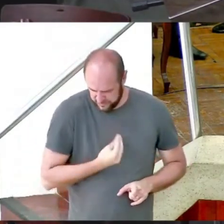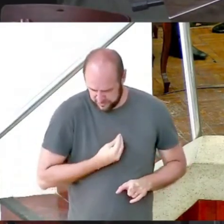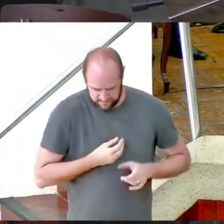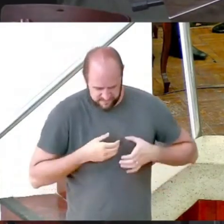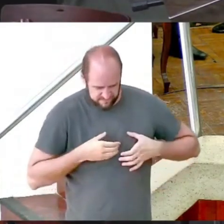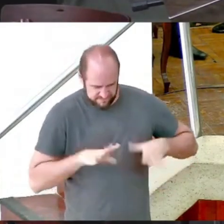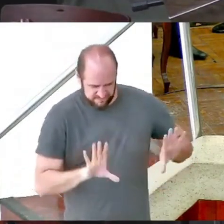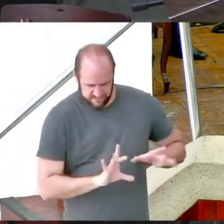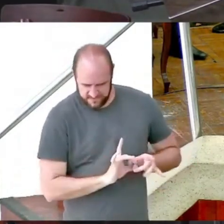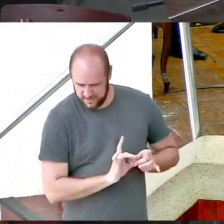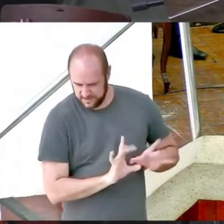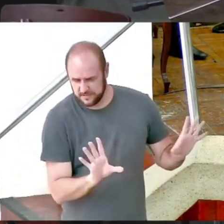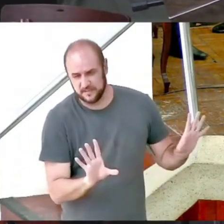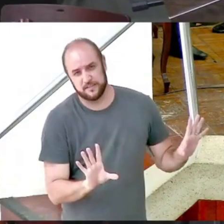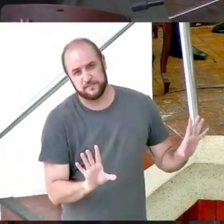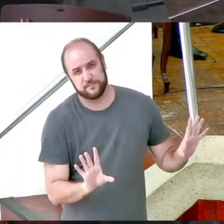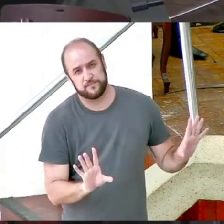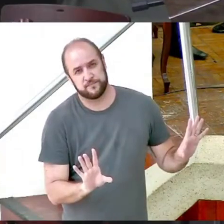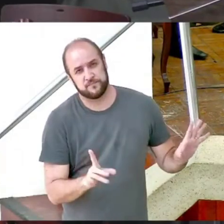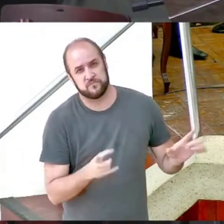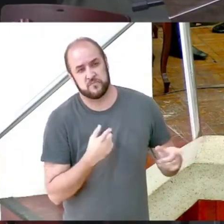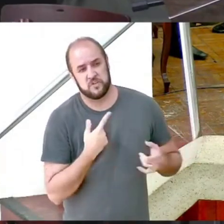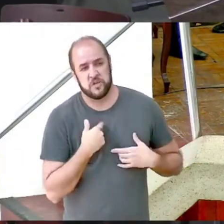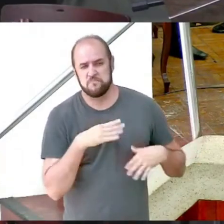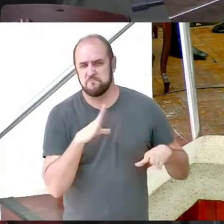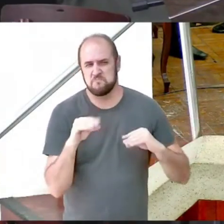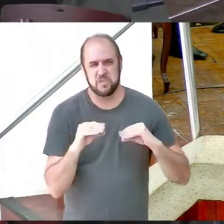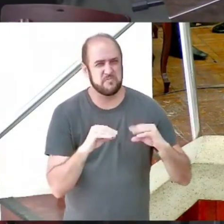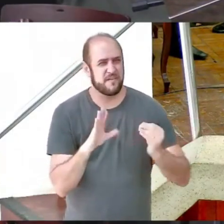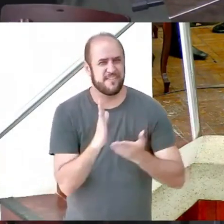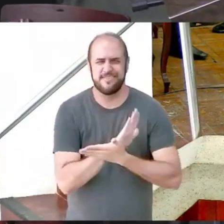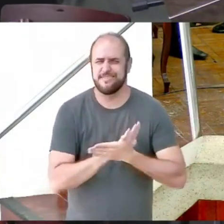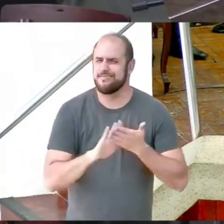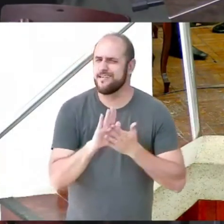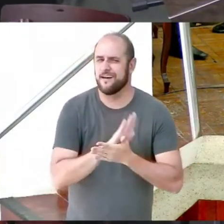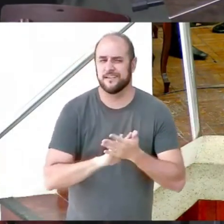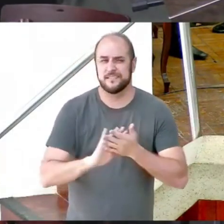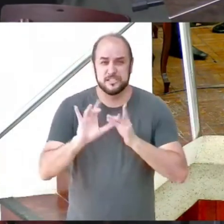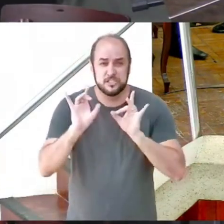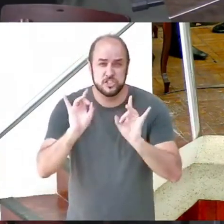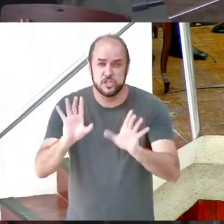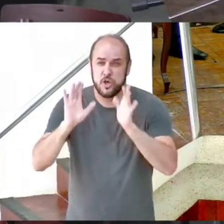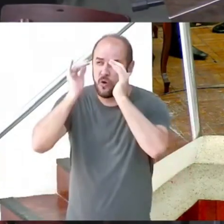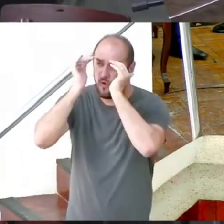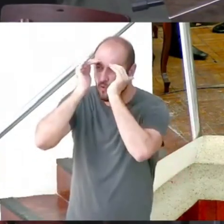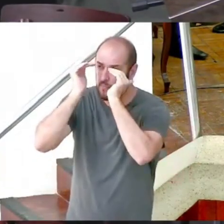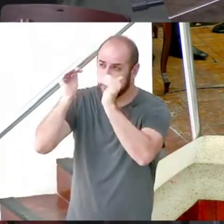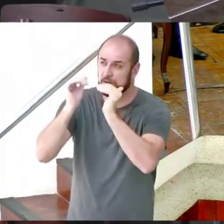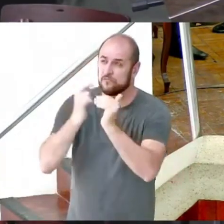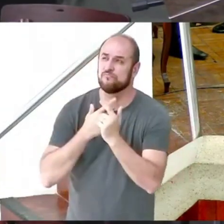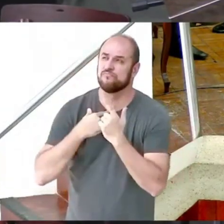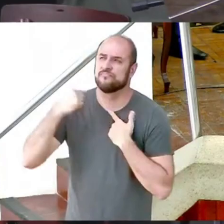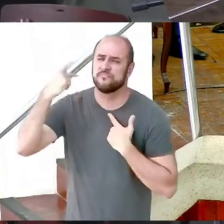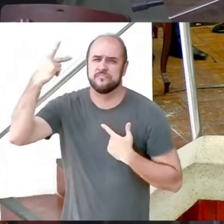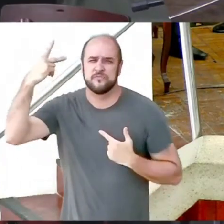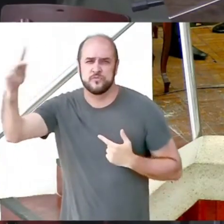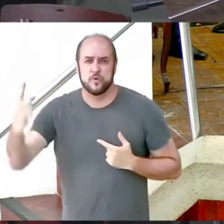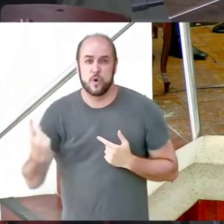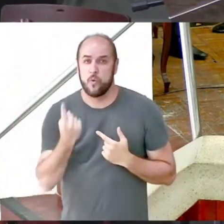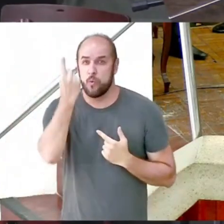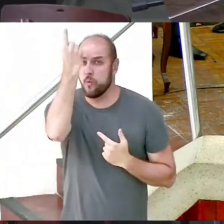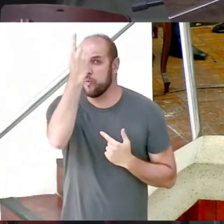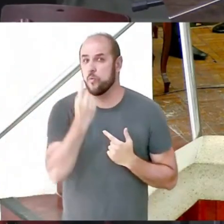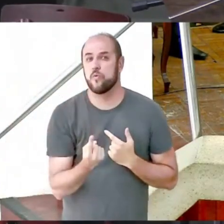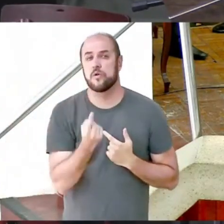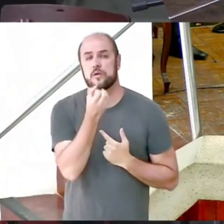vontade e sem murmuração obedeçamos à tua vontade, a única